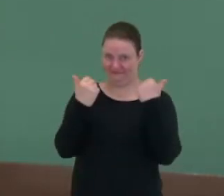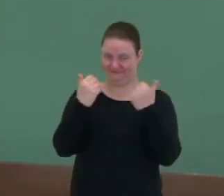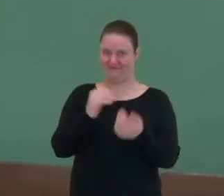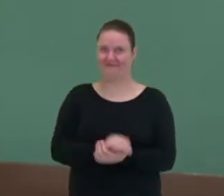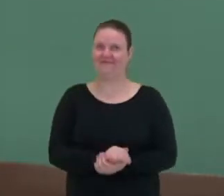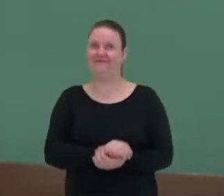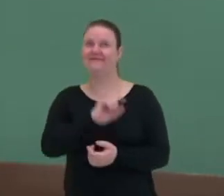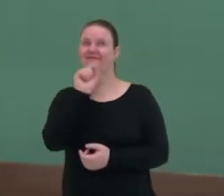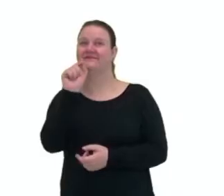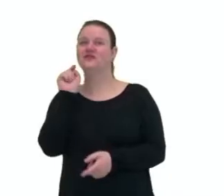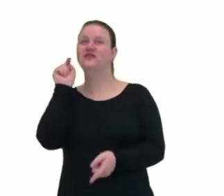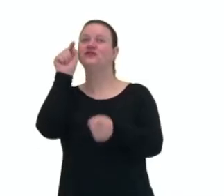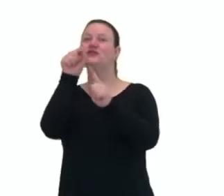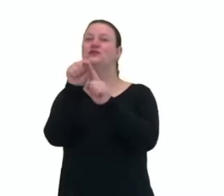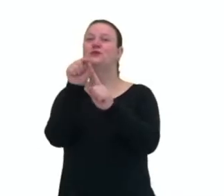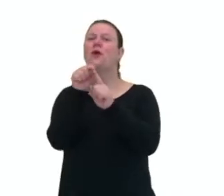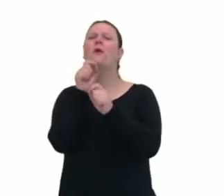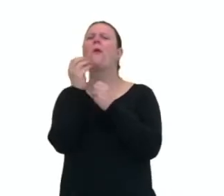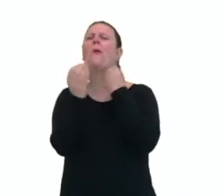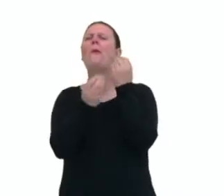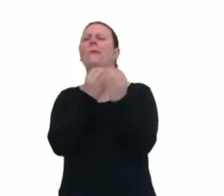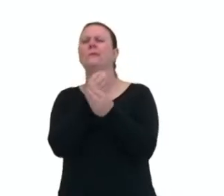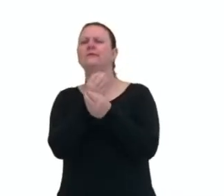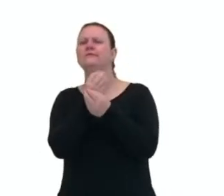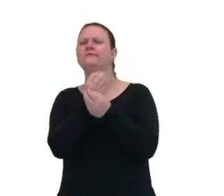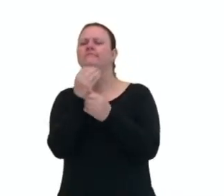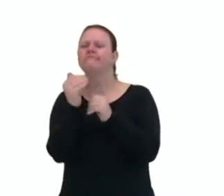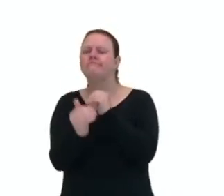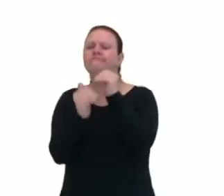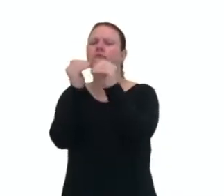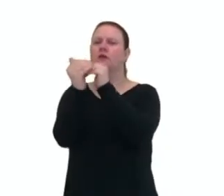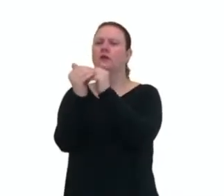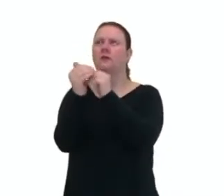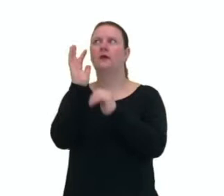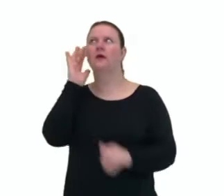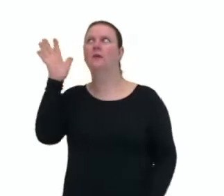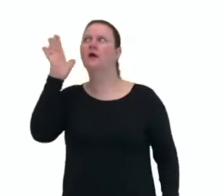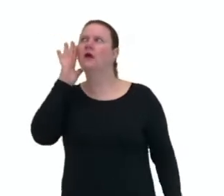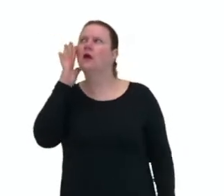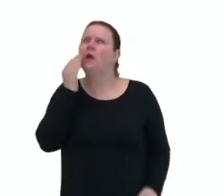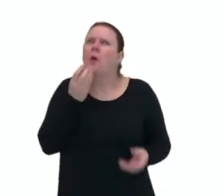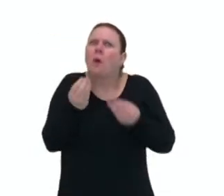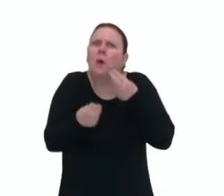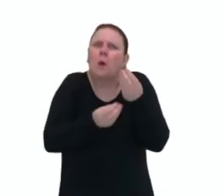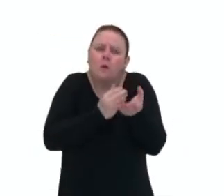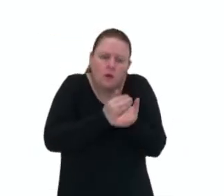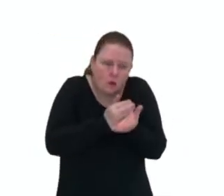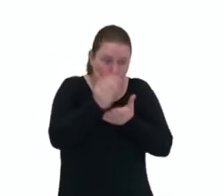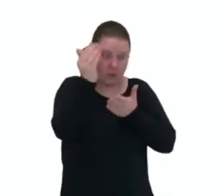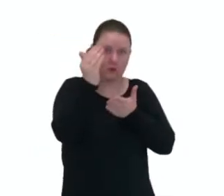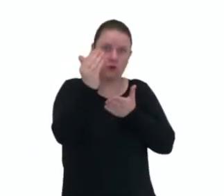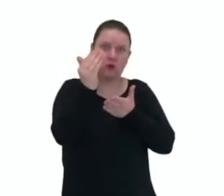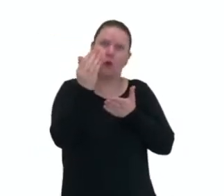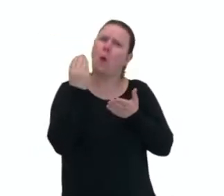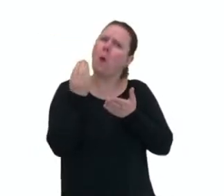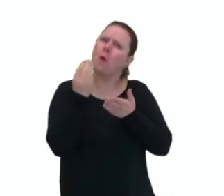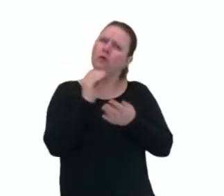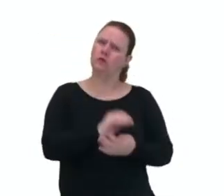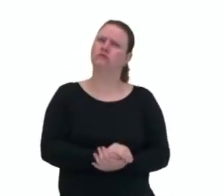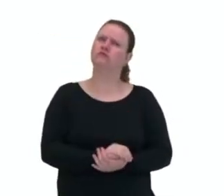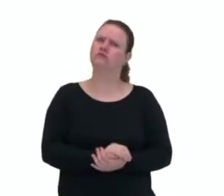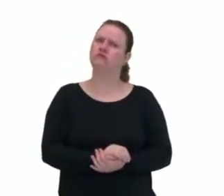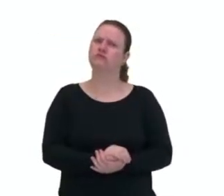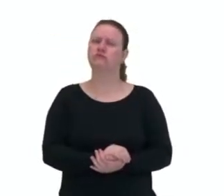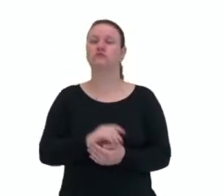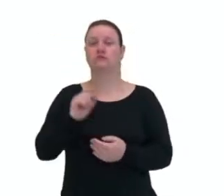é tiro com arco? Como que se desenvolve? Você já imaginou de onde que veio isso? Como que surgiu? Como